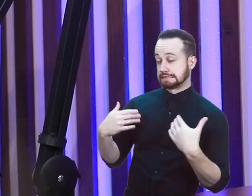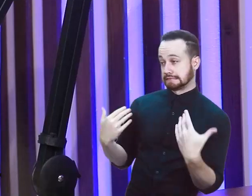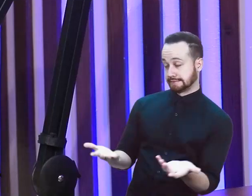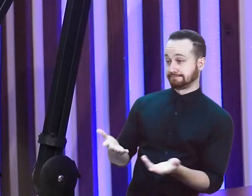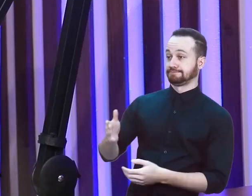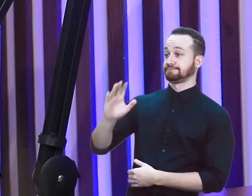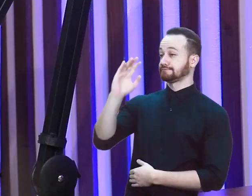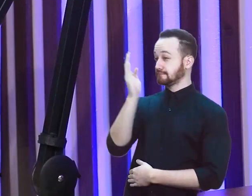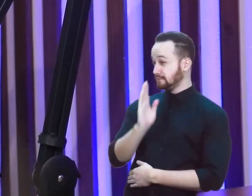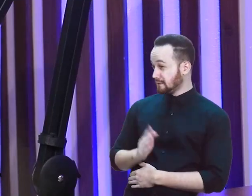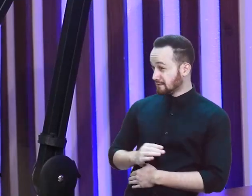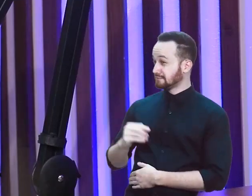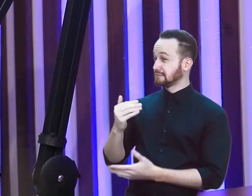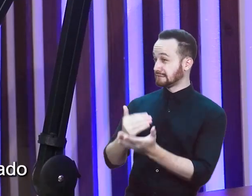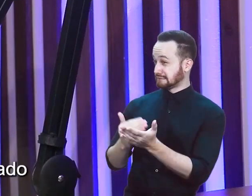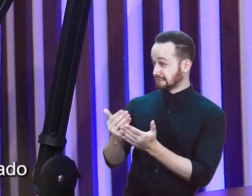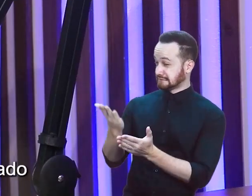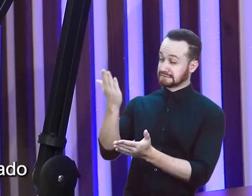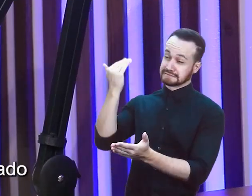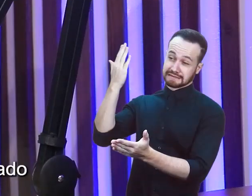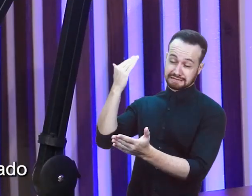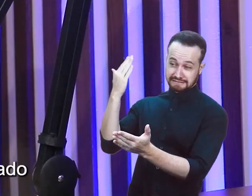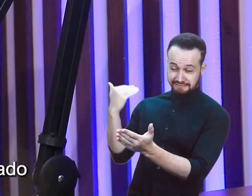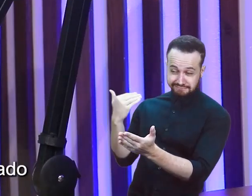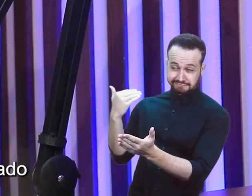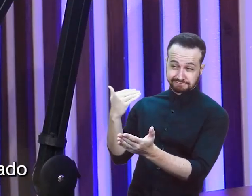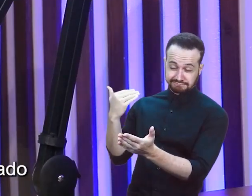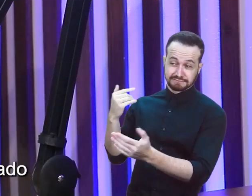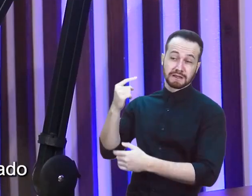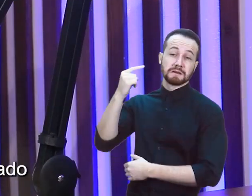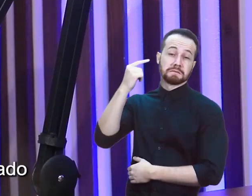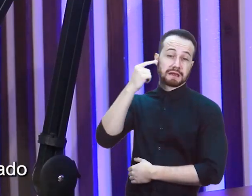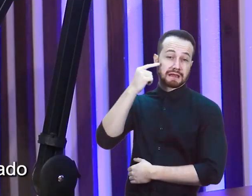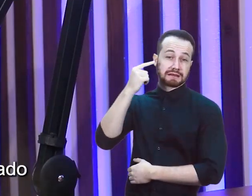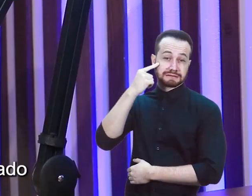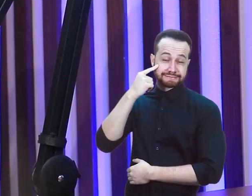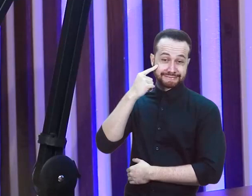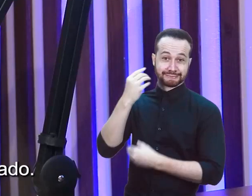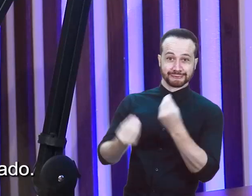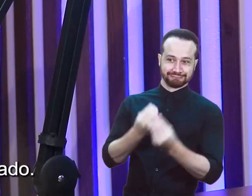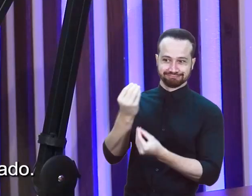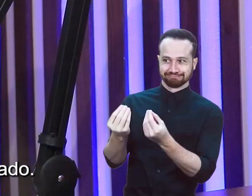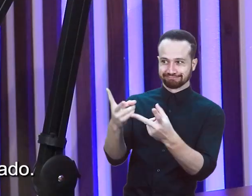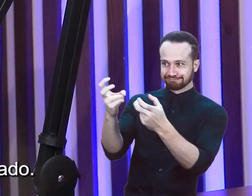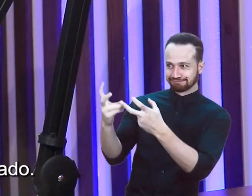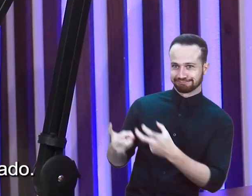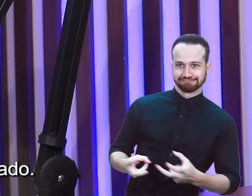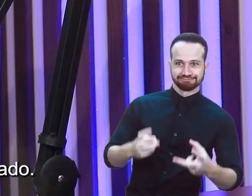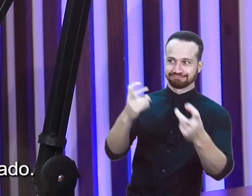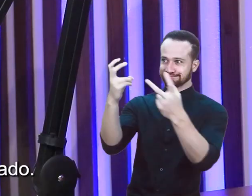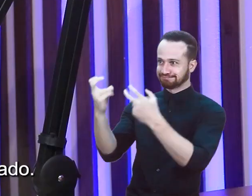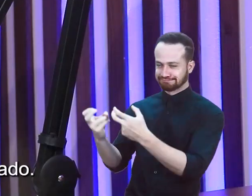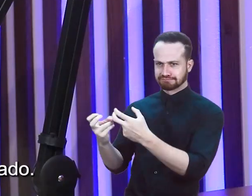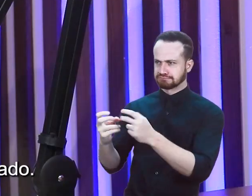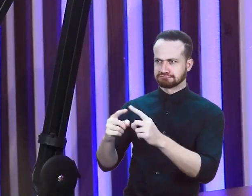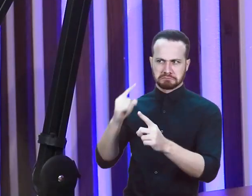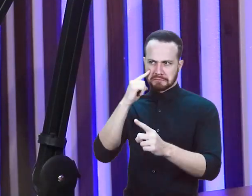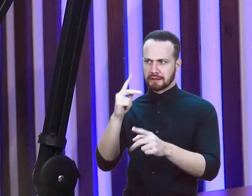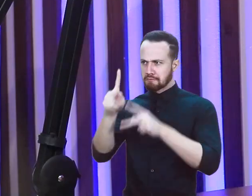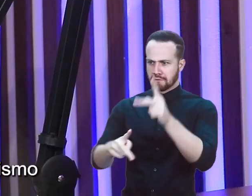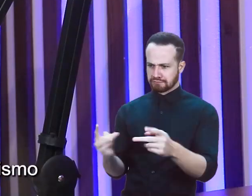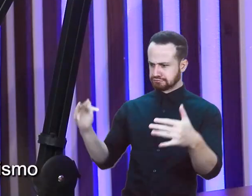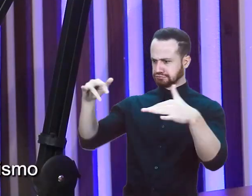Brasil, inicialmente, ele é pensado para ser explorado. Ele não é pensado para ser